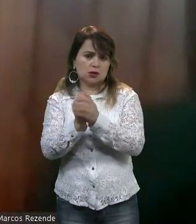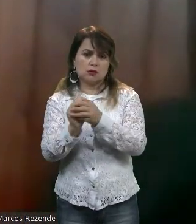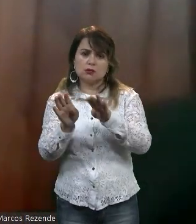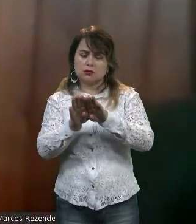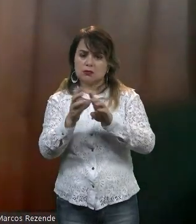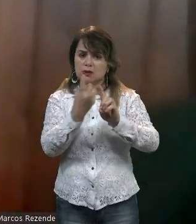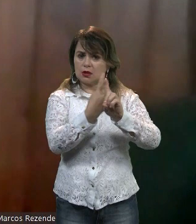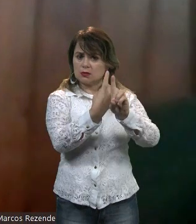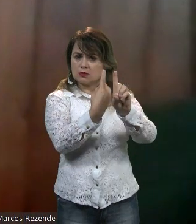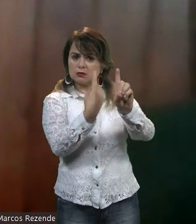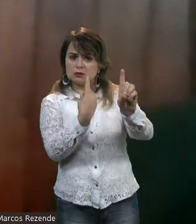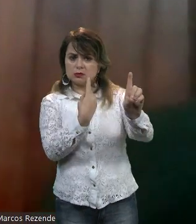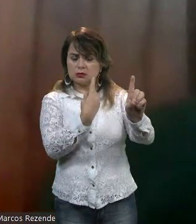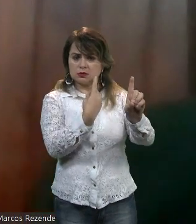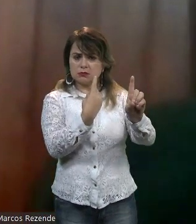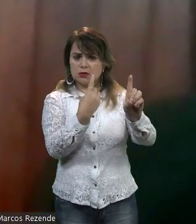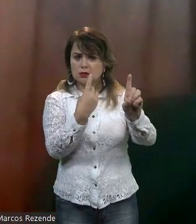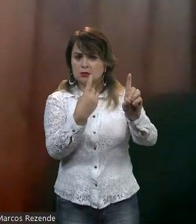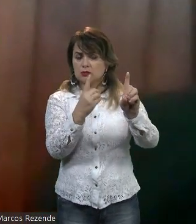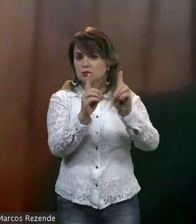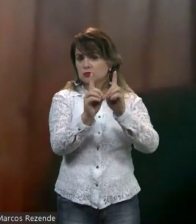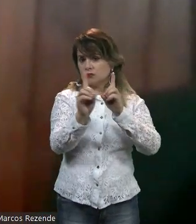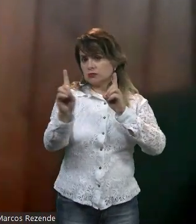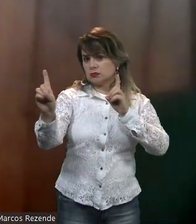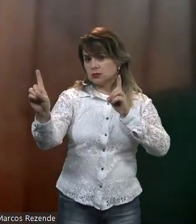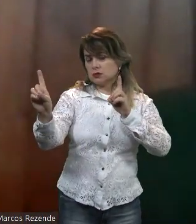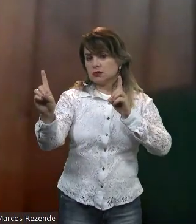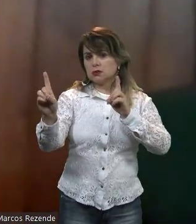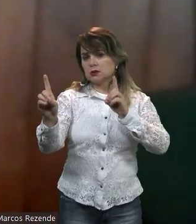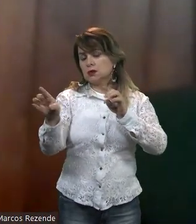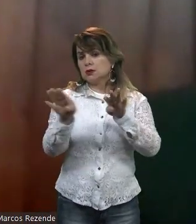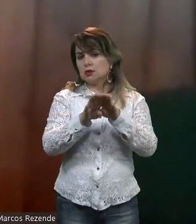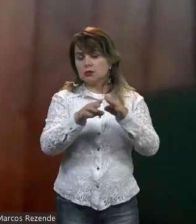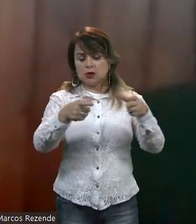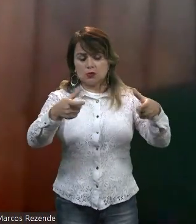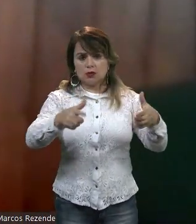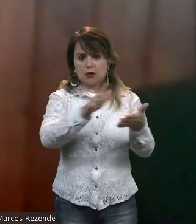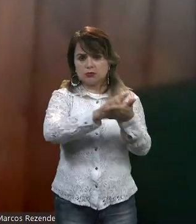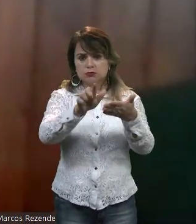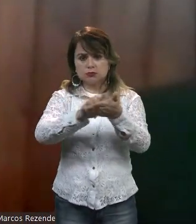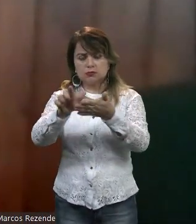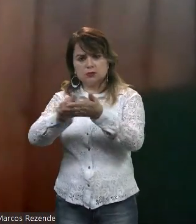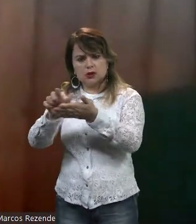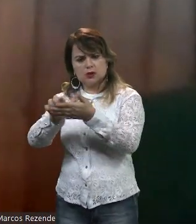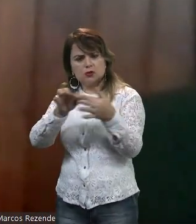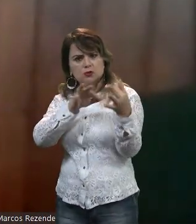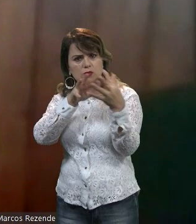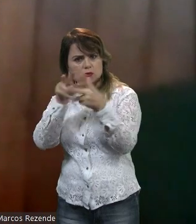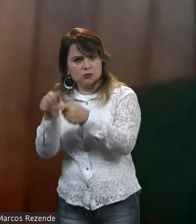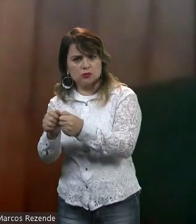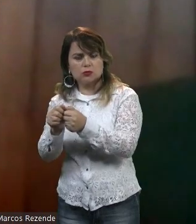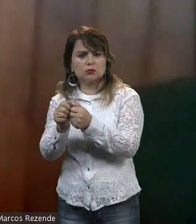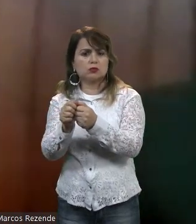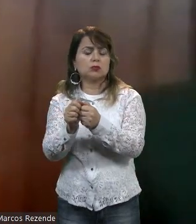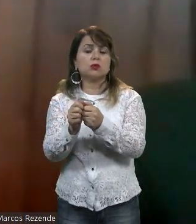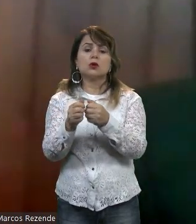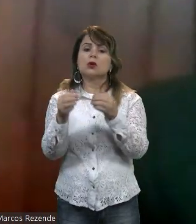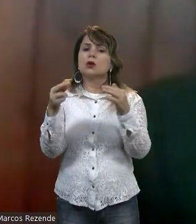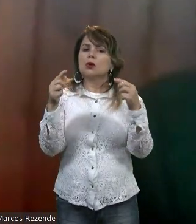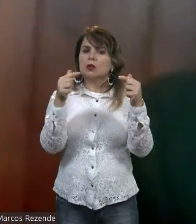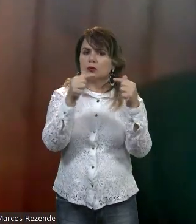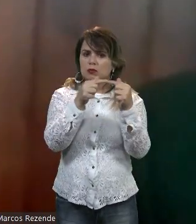da limpeza naquele local, como está preconizado na lei que essa casa aprovou